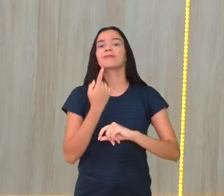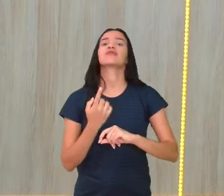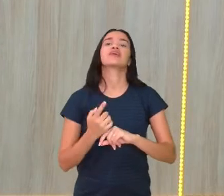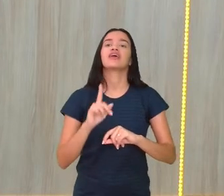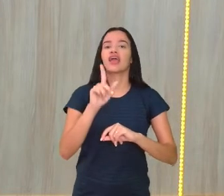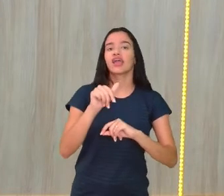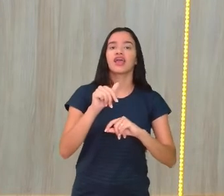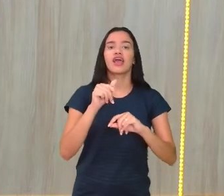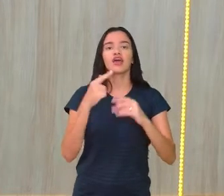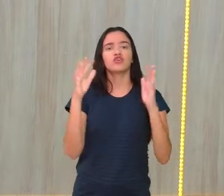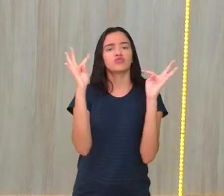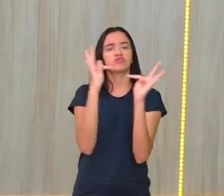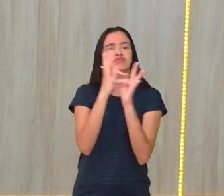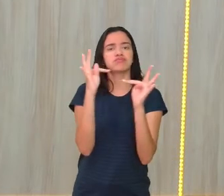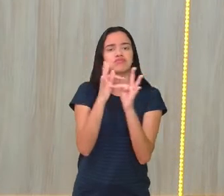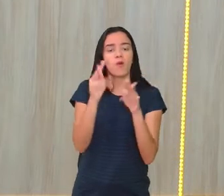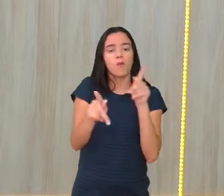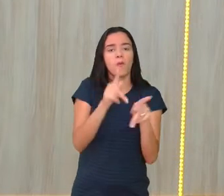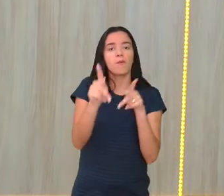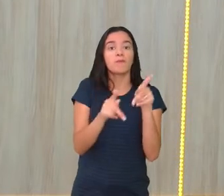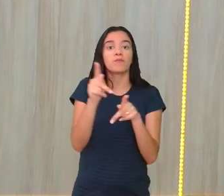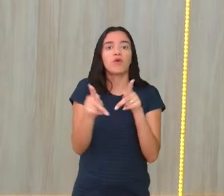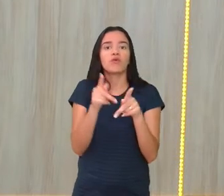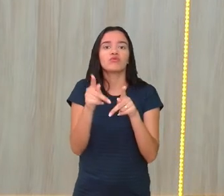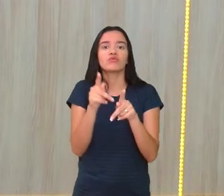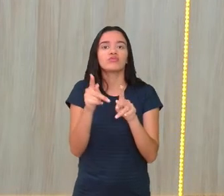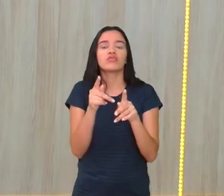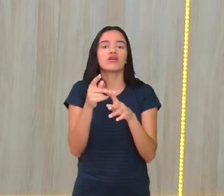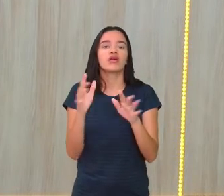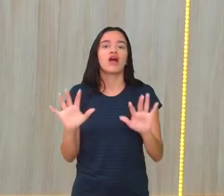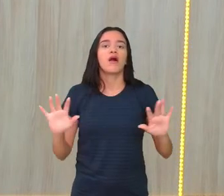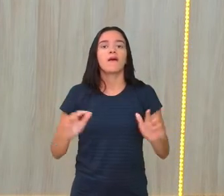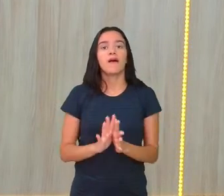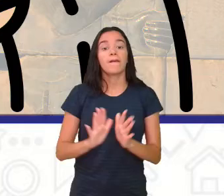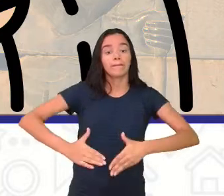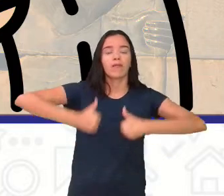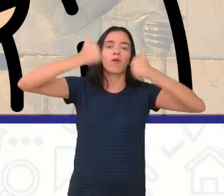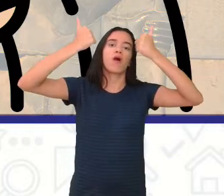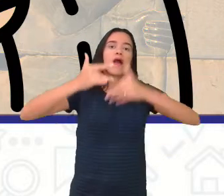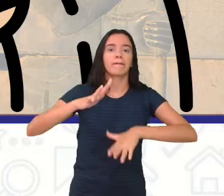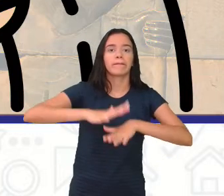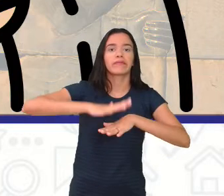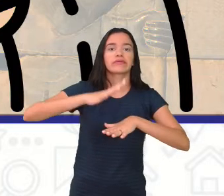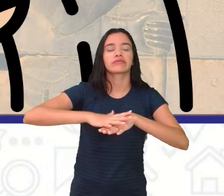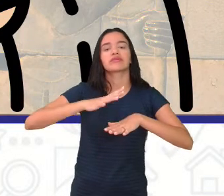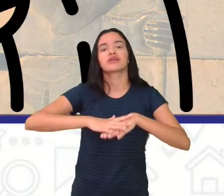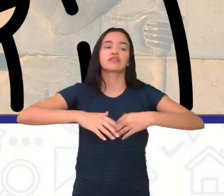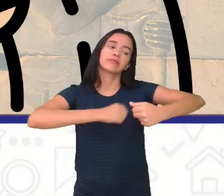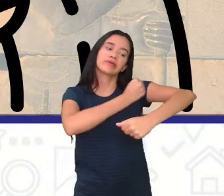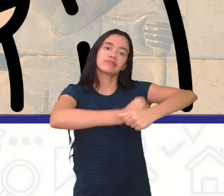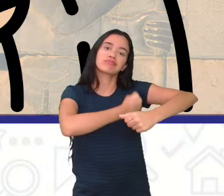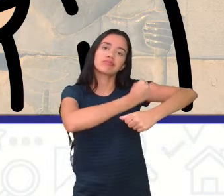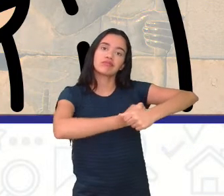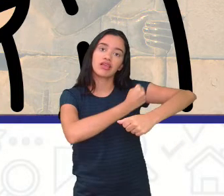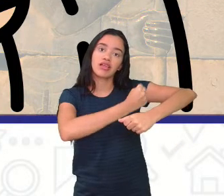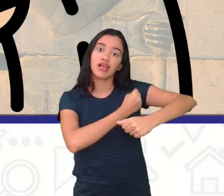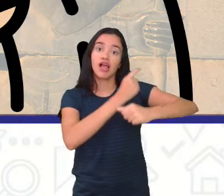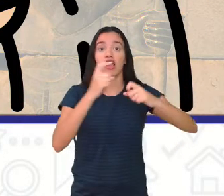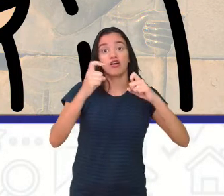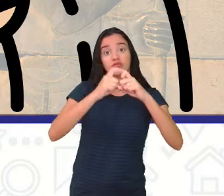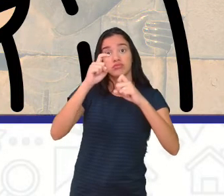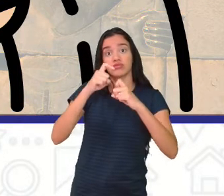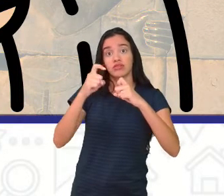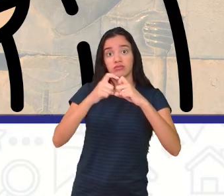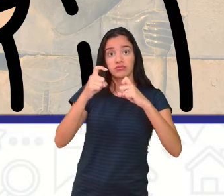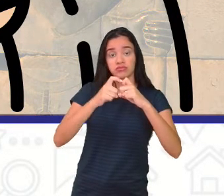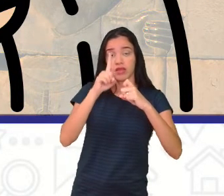fenícios, eles aperfeiçoaram a matemática, introduziram conhecimentos de astronomia, medicina, geografia